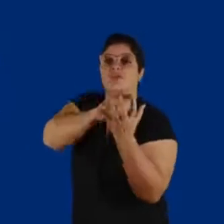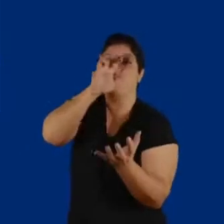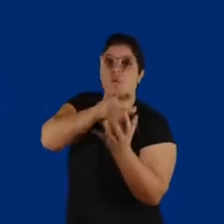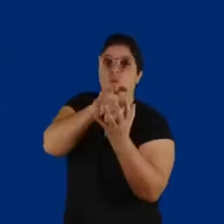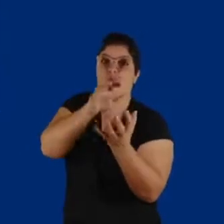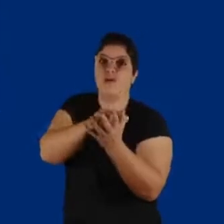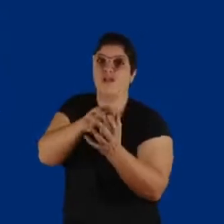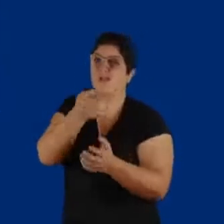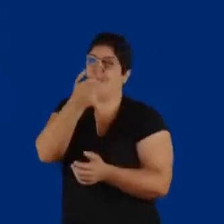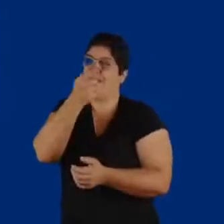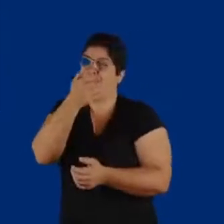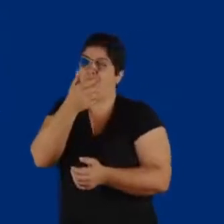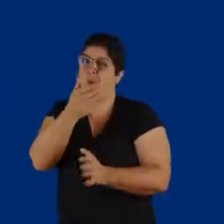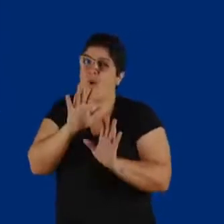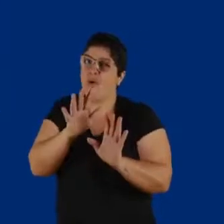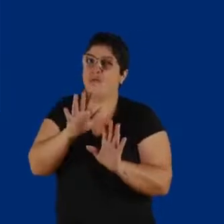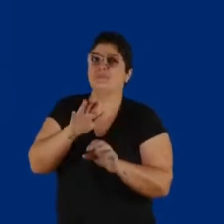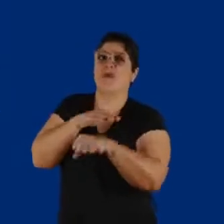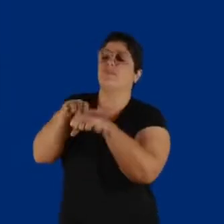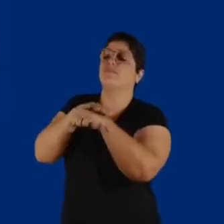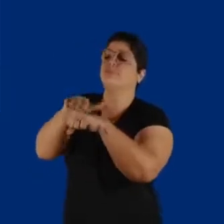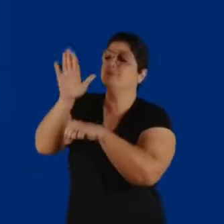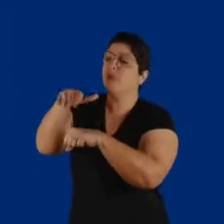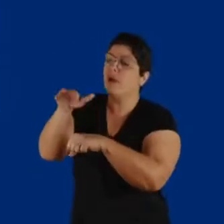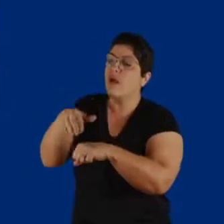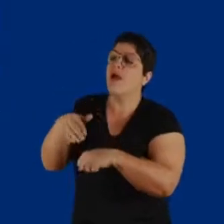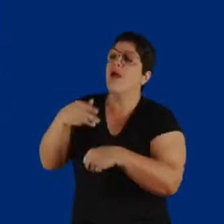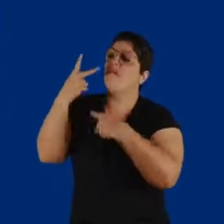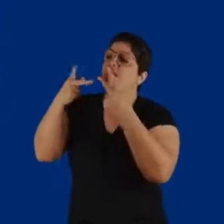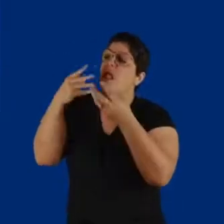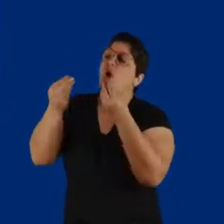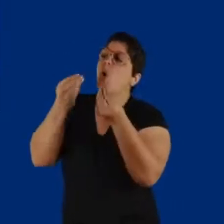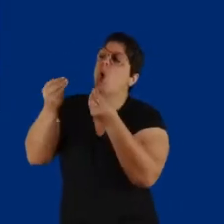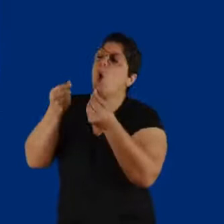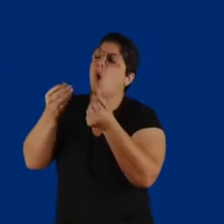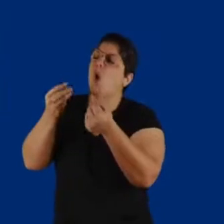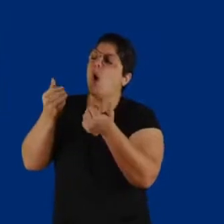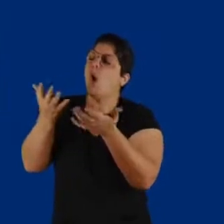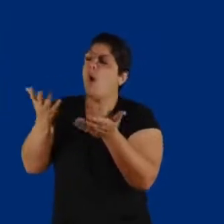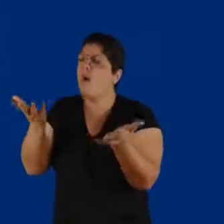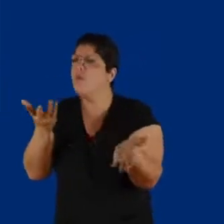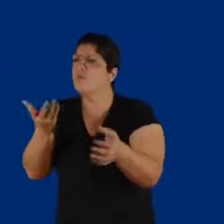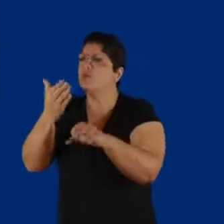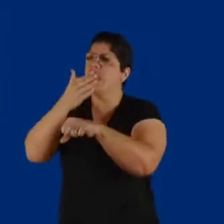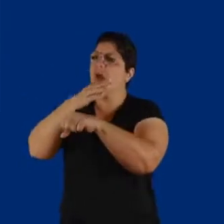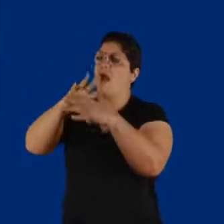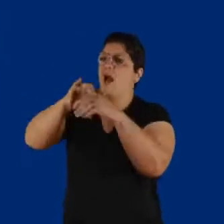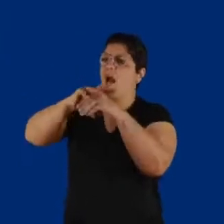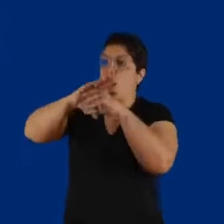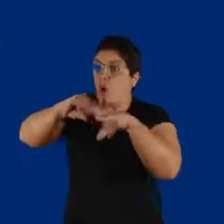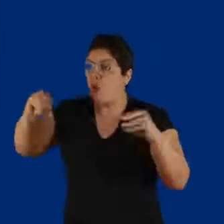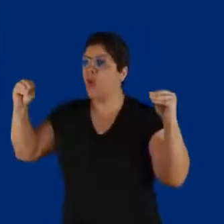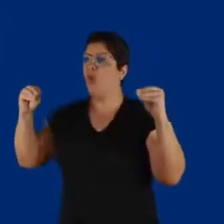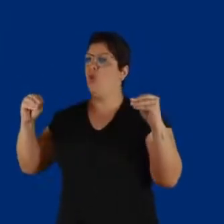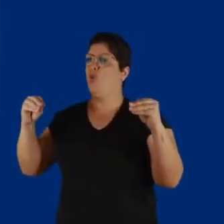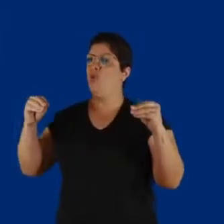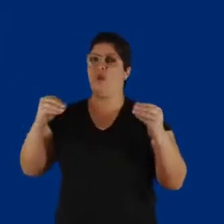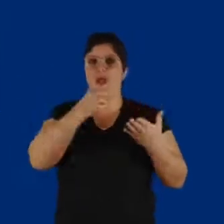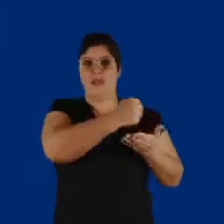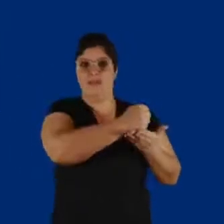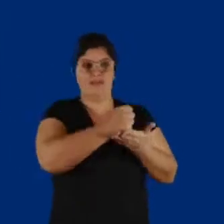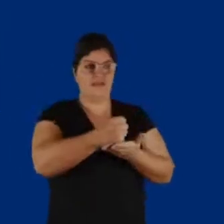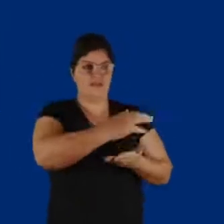estamos perguntando, fale sobre a sua cerimônia de cura. E nós estamos trazendo essas crianças que não sabem nada sobre